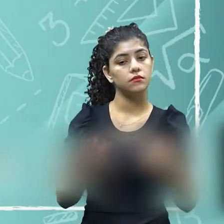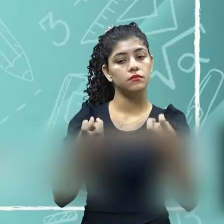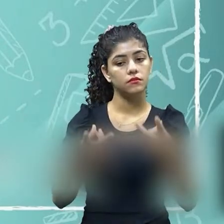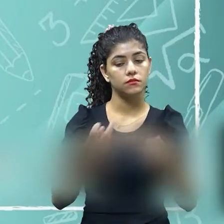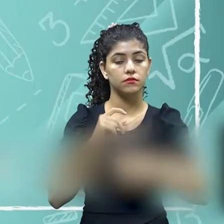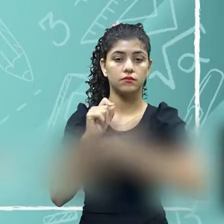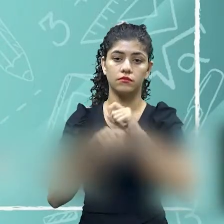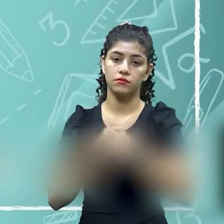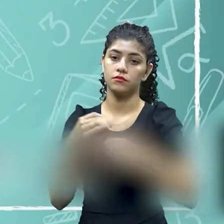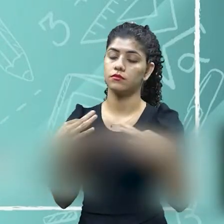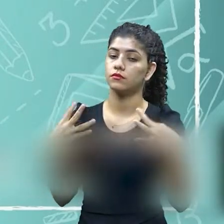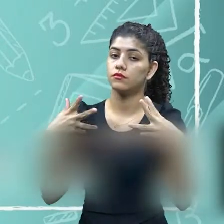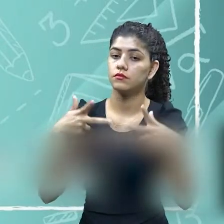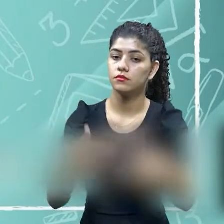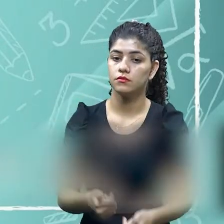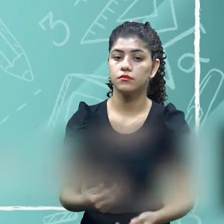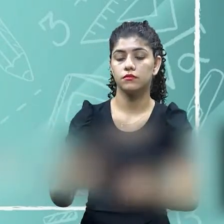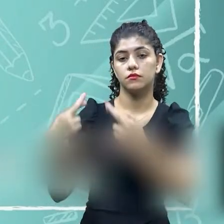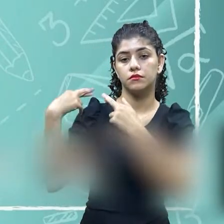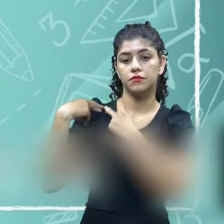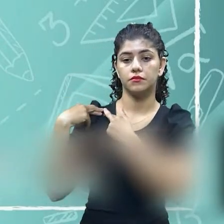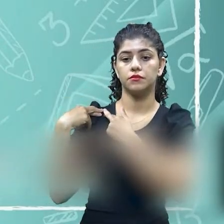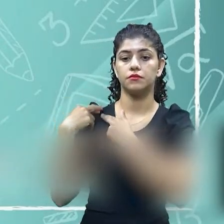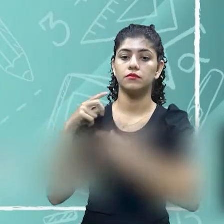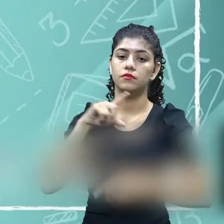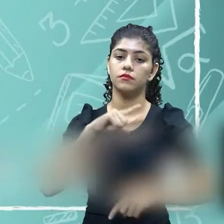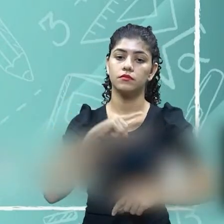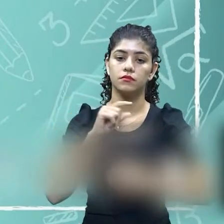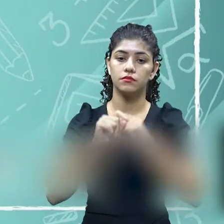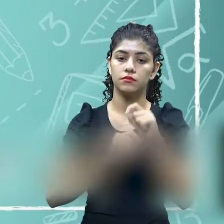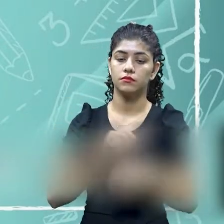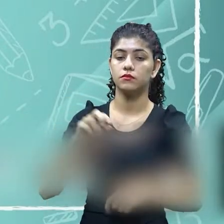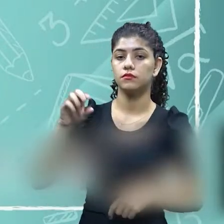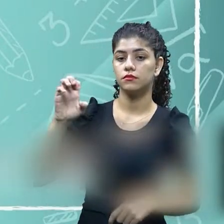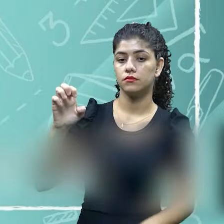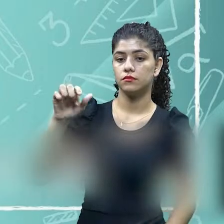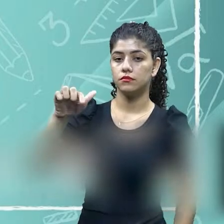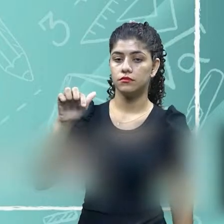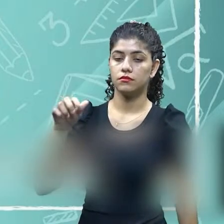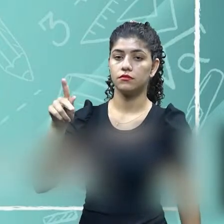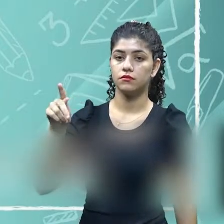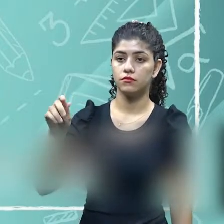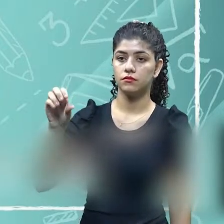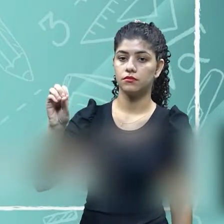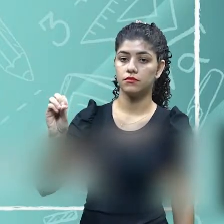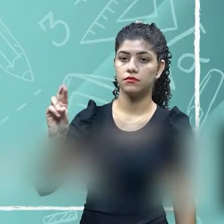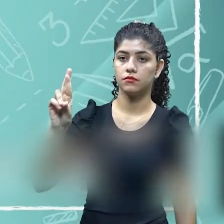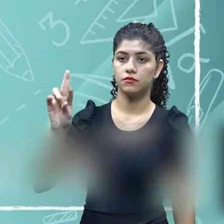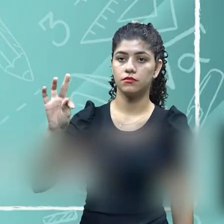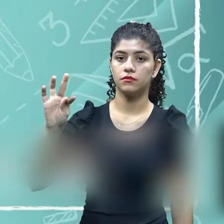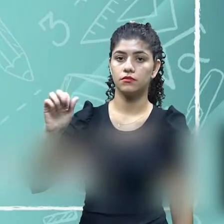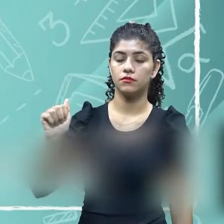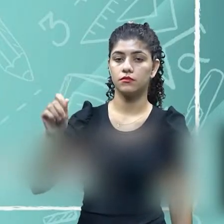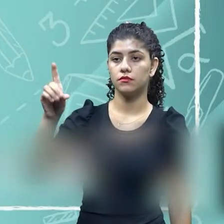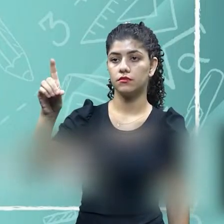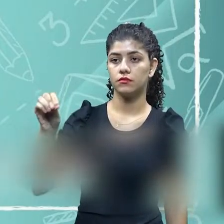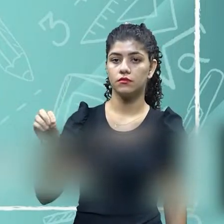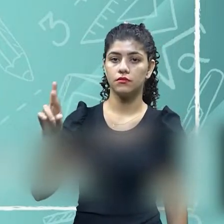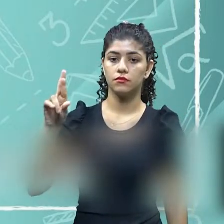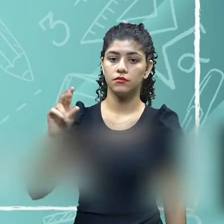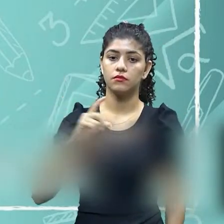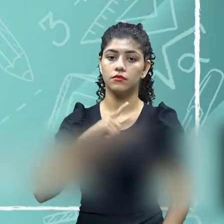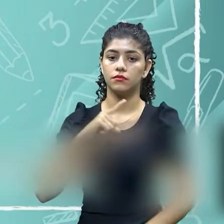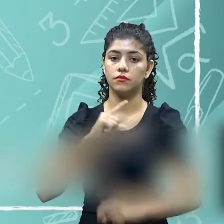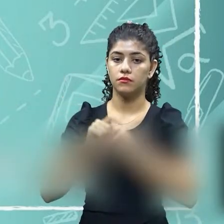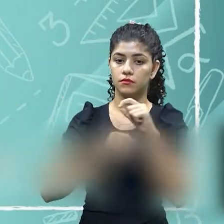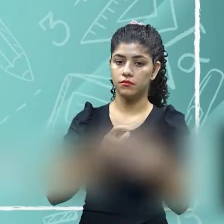praticamente todas as obrigações aqui cabem ao exportador. Por isso essa ressalva, que nesse termo aqui é aquele que oferece o maior grau